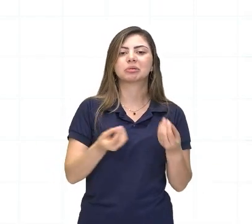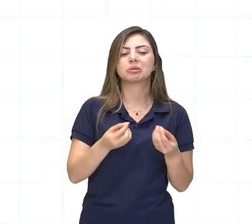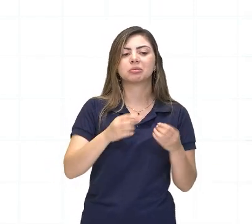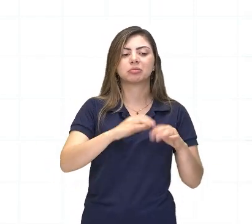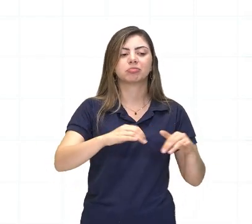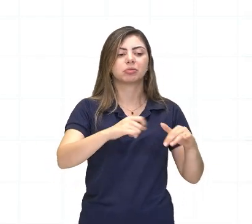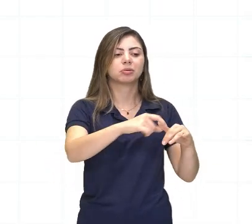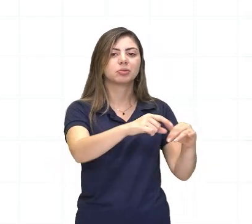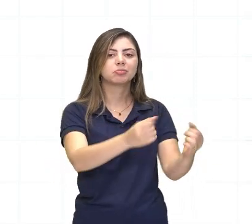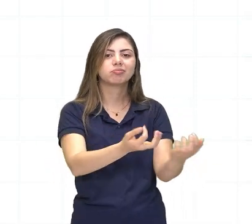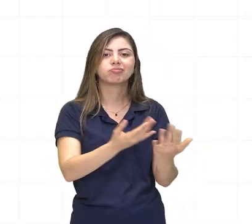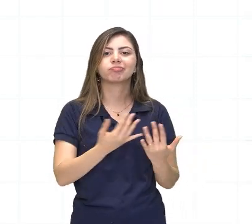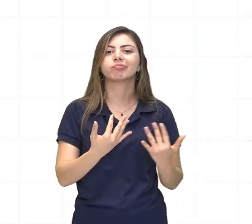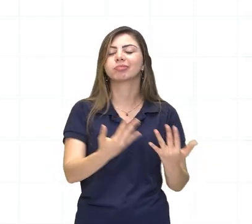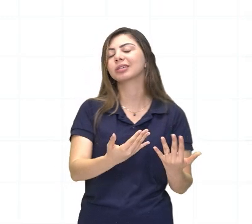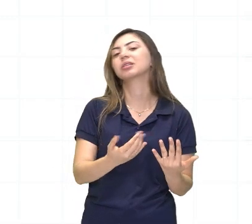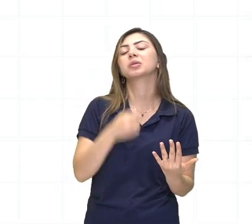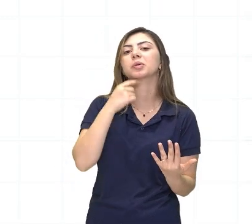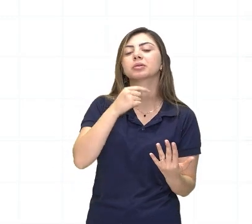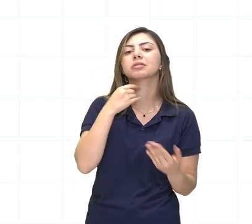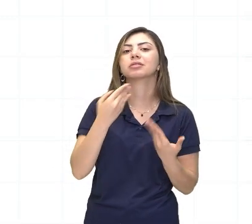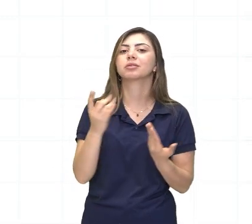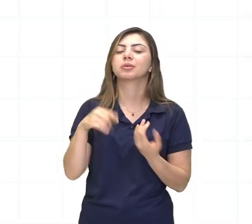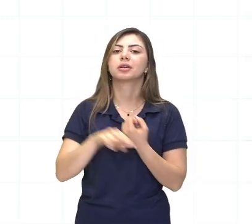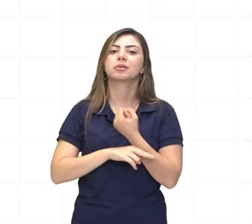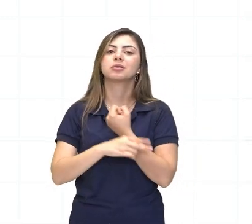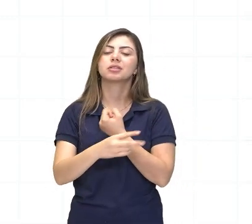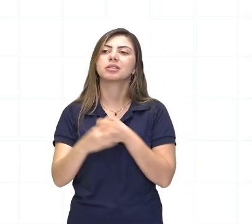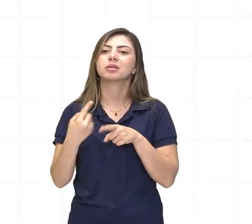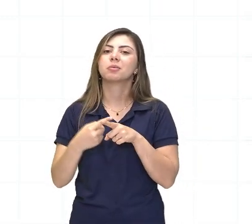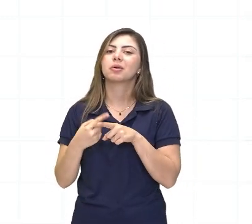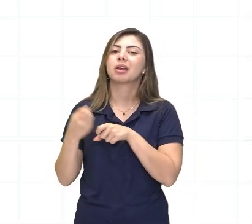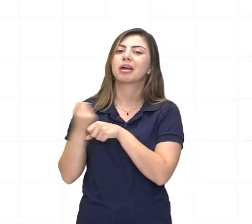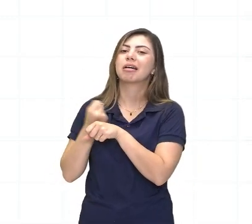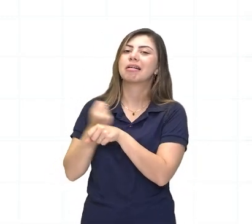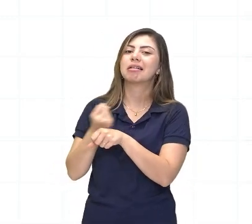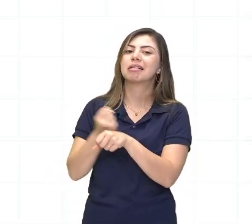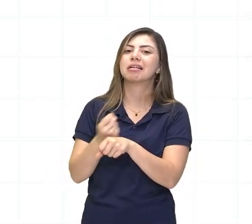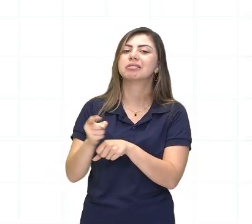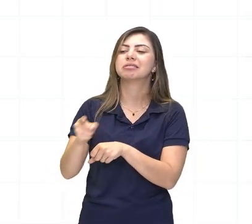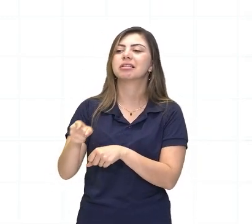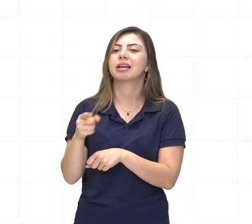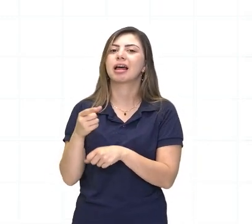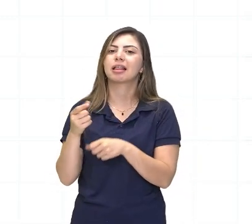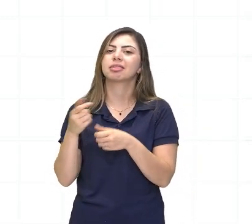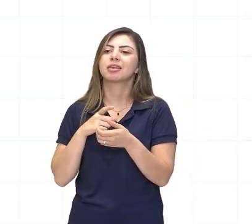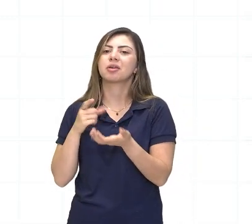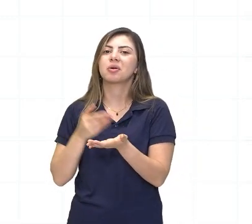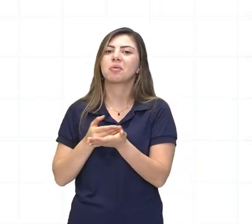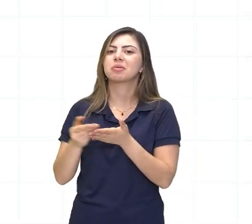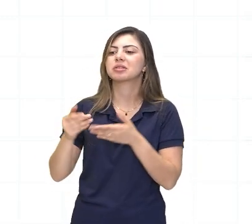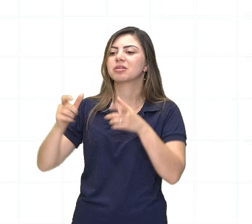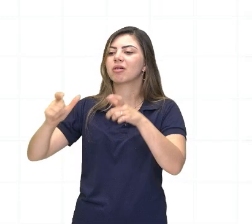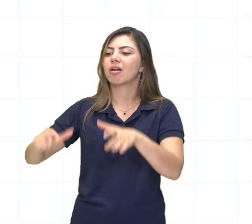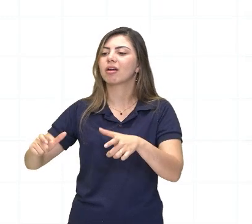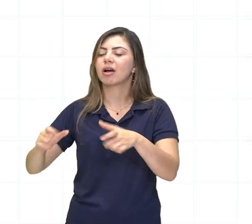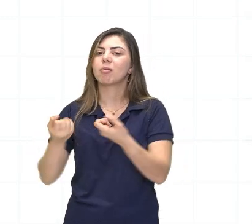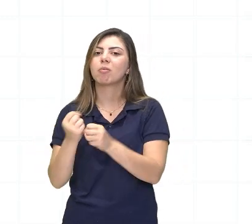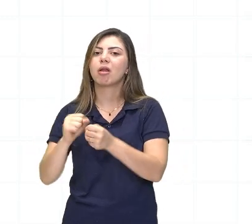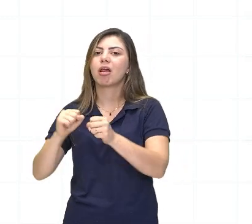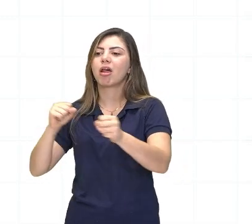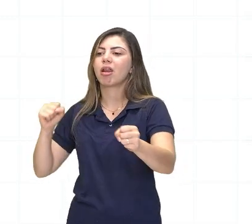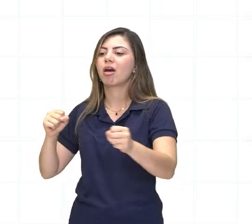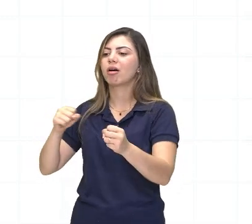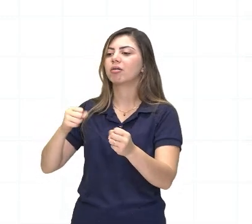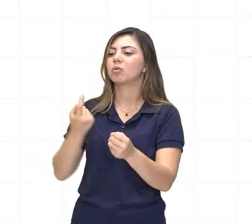Formoso e seus afluentes são impactos que decorrem da década de projetos hidrológicos de irrigação e barramento em 79 pela